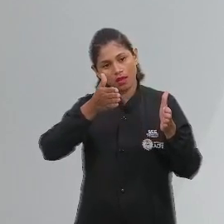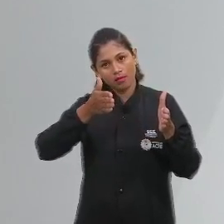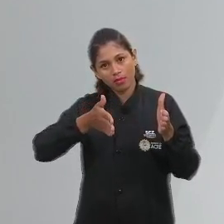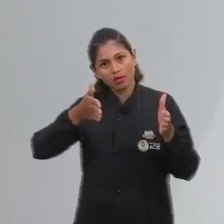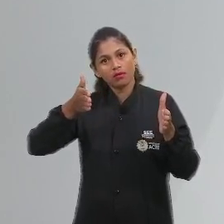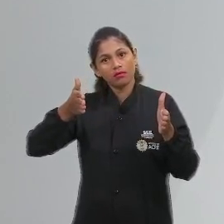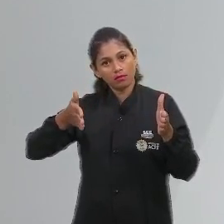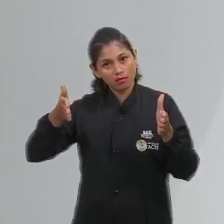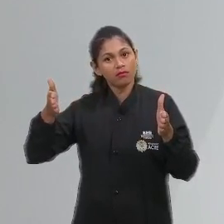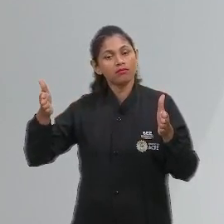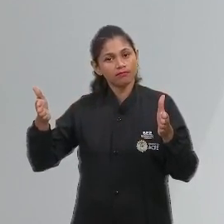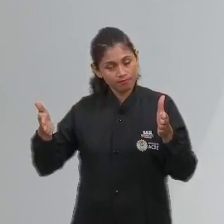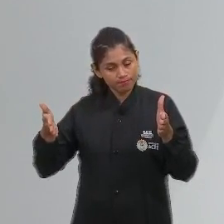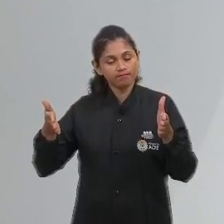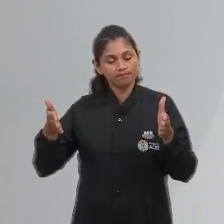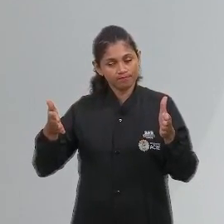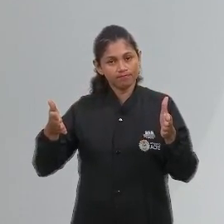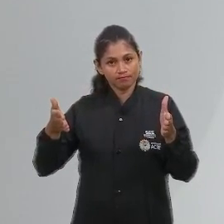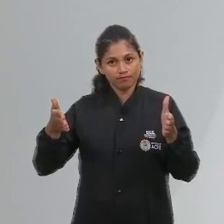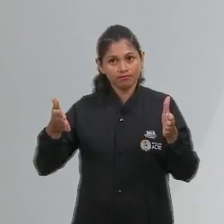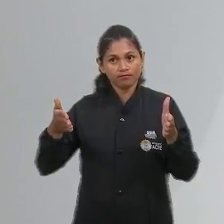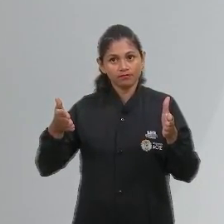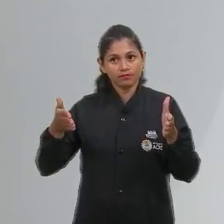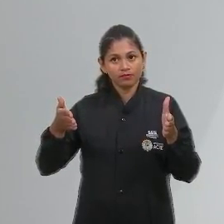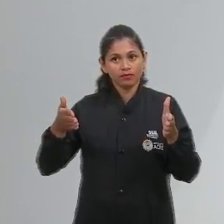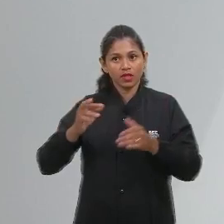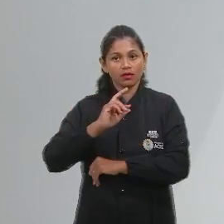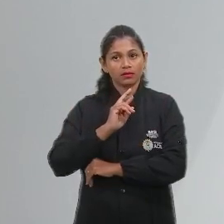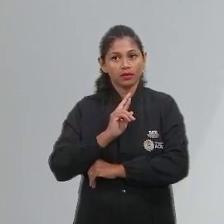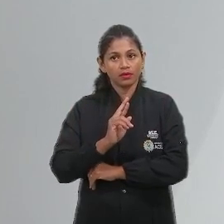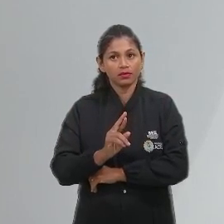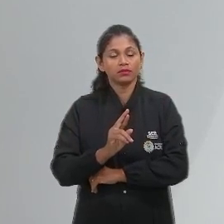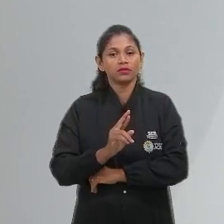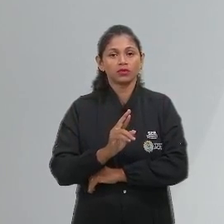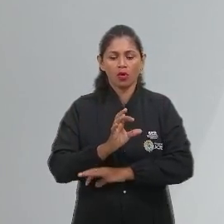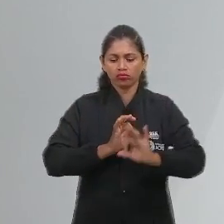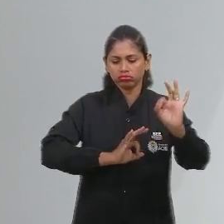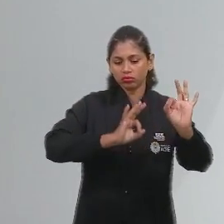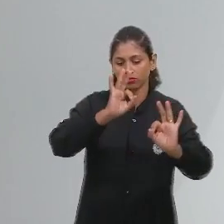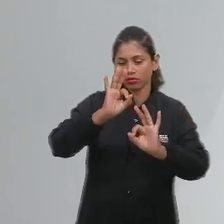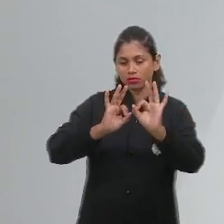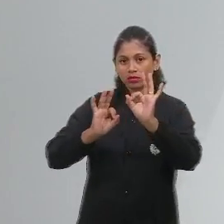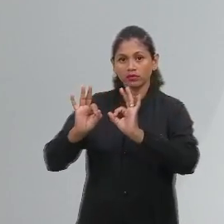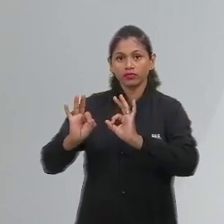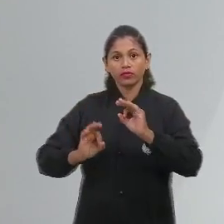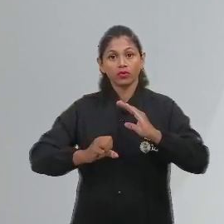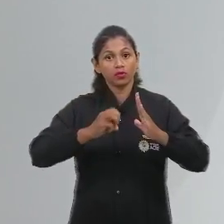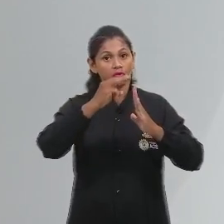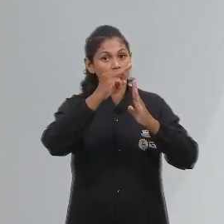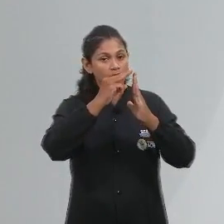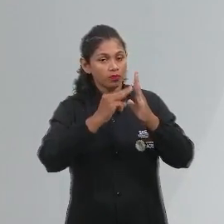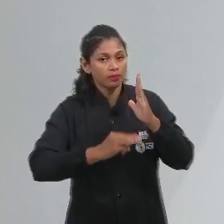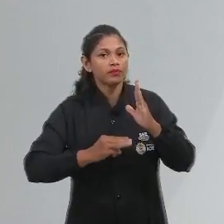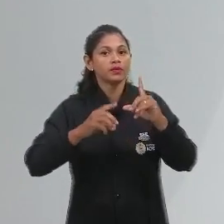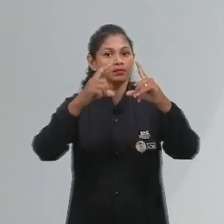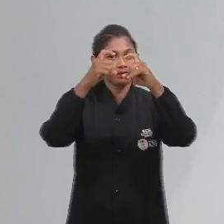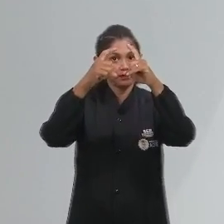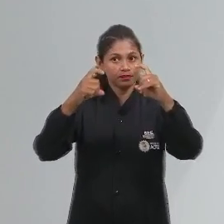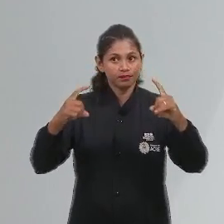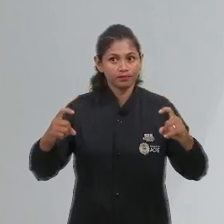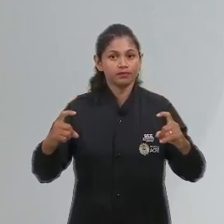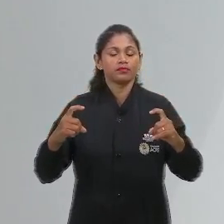ser percorrido que acaba correspondendo justamente ao funcionamento do método científico. E percebam,